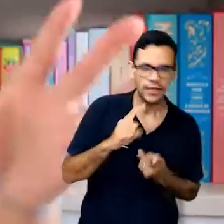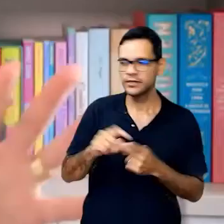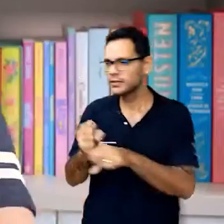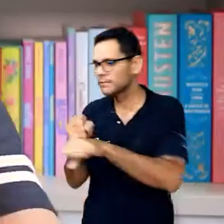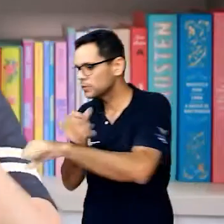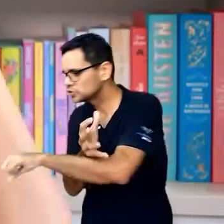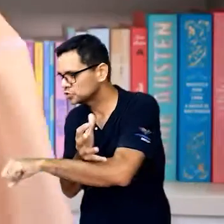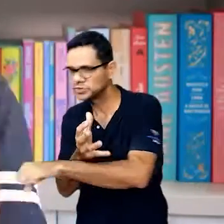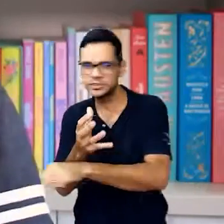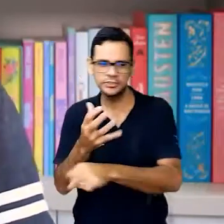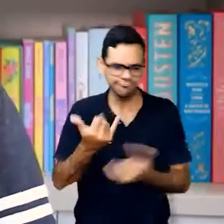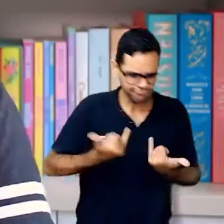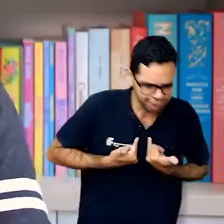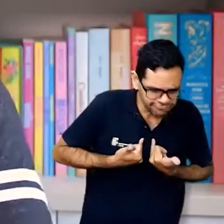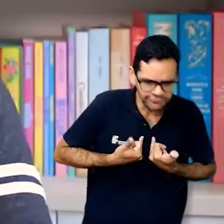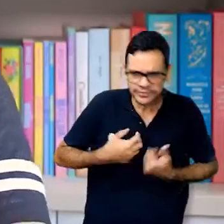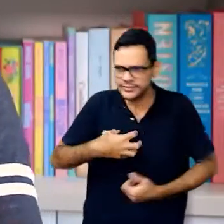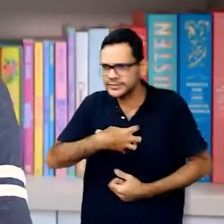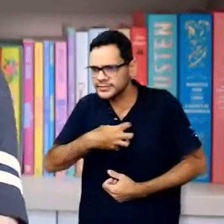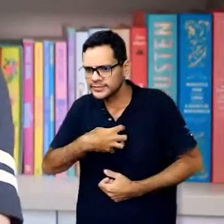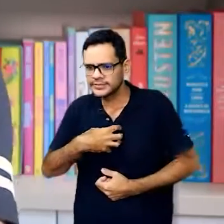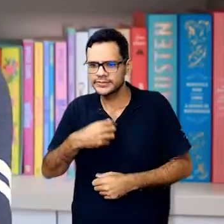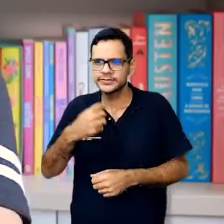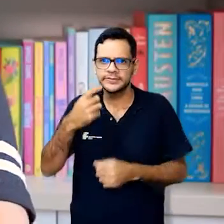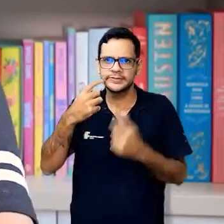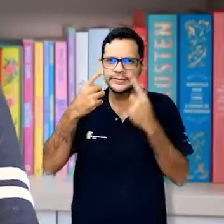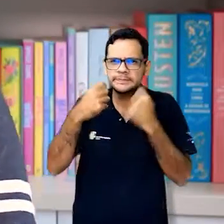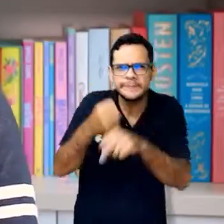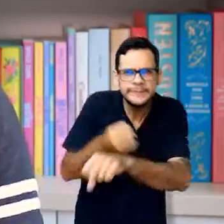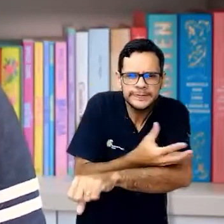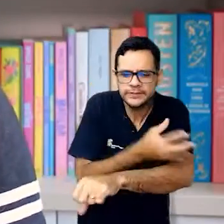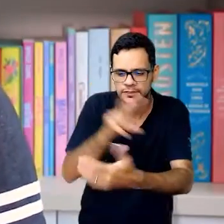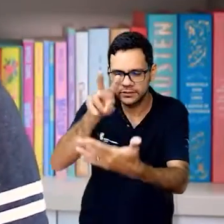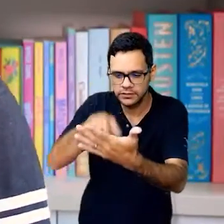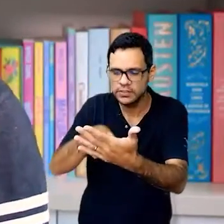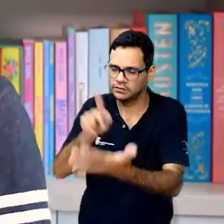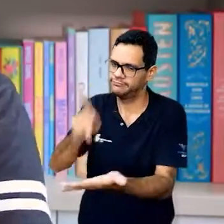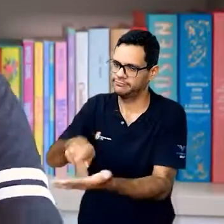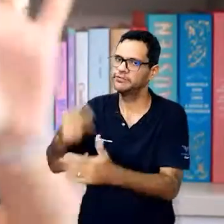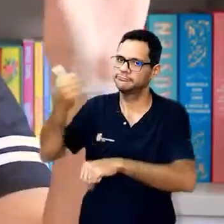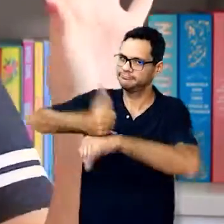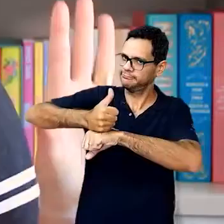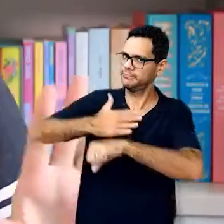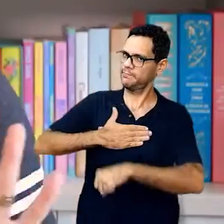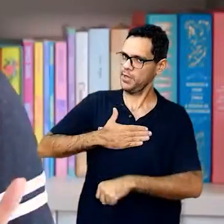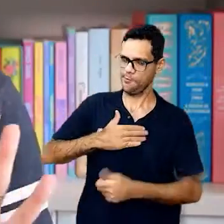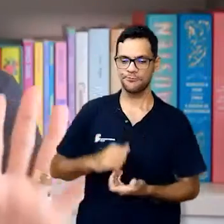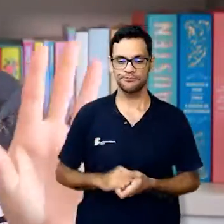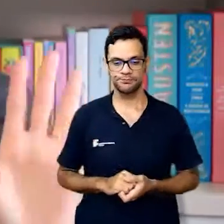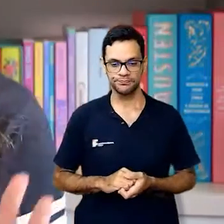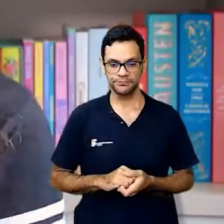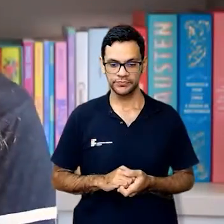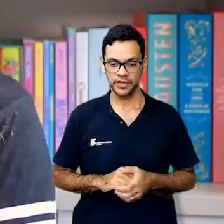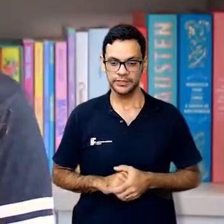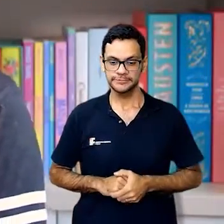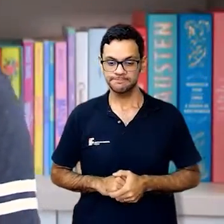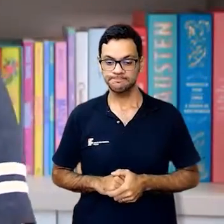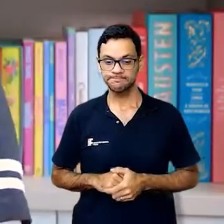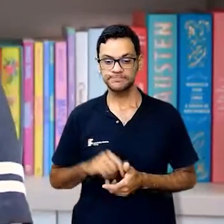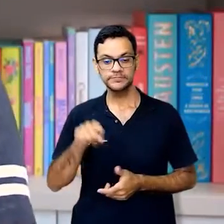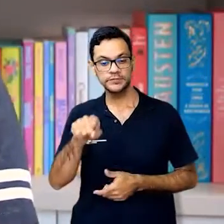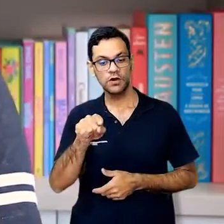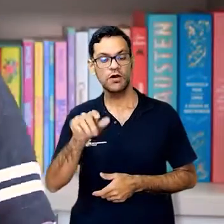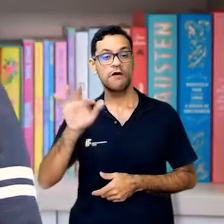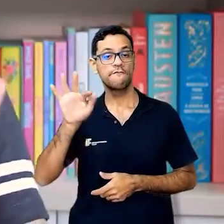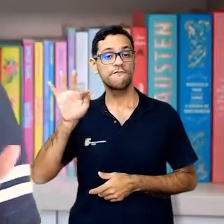se eu chorei, se eu me emocionei, se falou comigo, se eu fiquei, assim, tipo, emocionada enquanto eu lia, daí com certeza vai para os favoritos. Então,